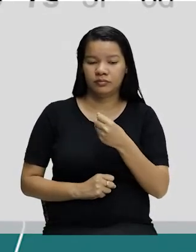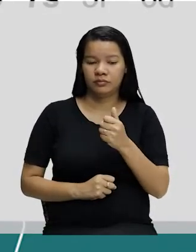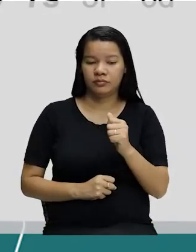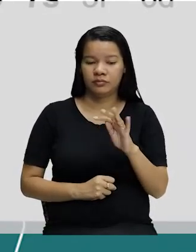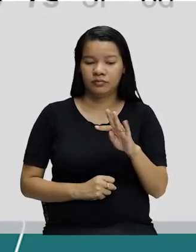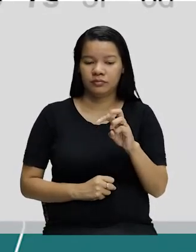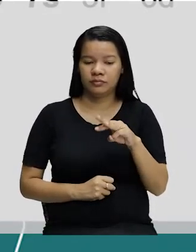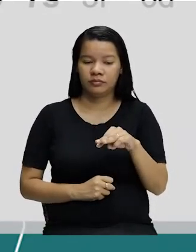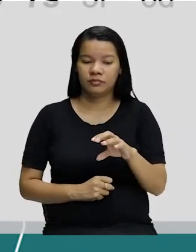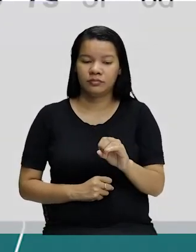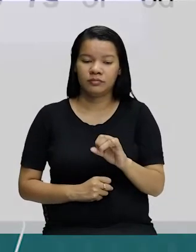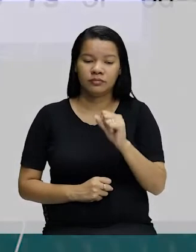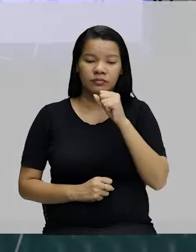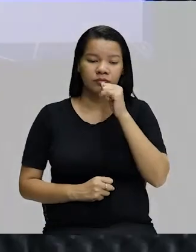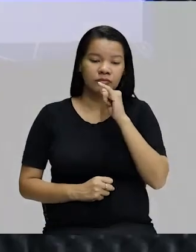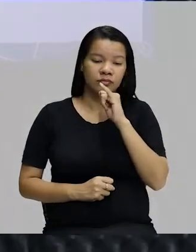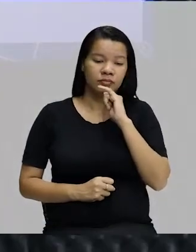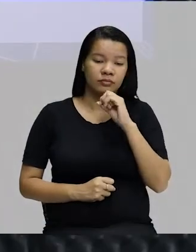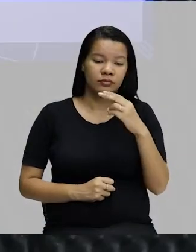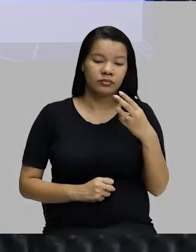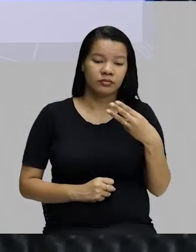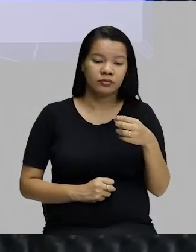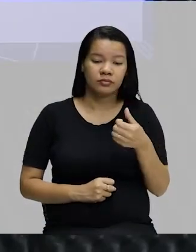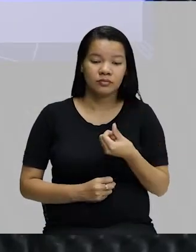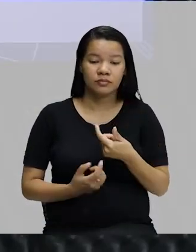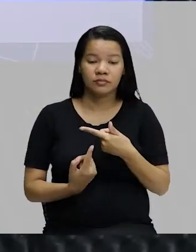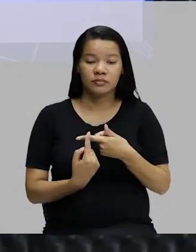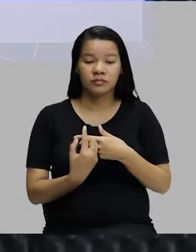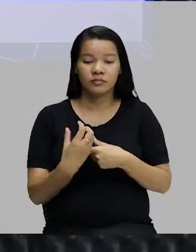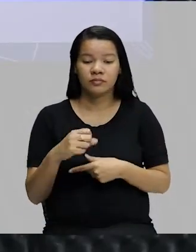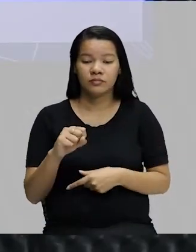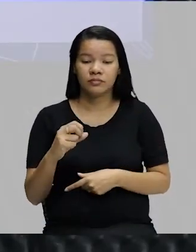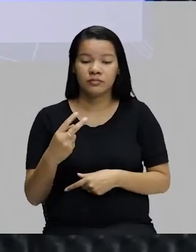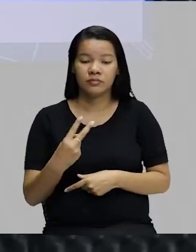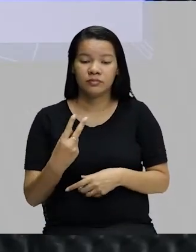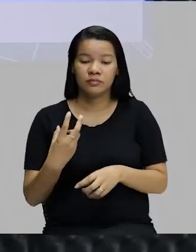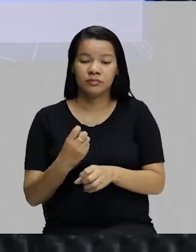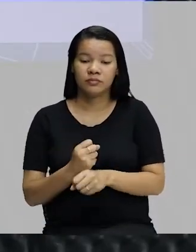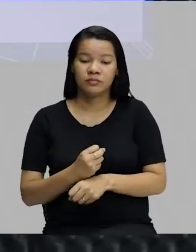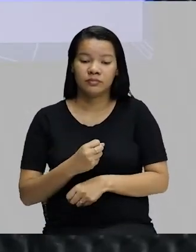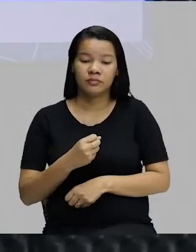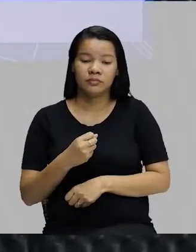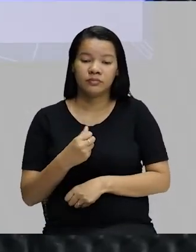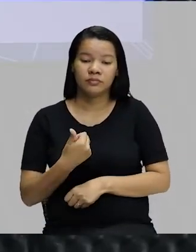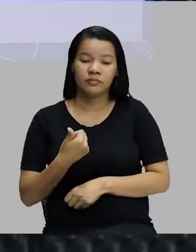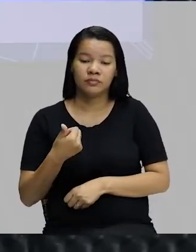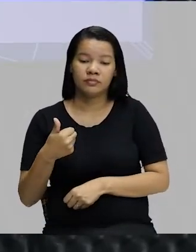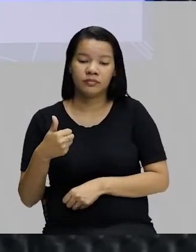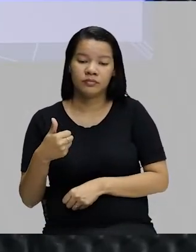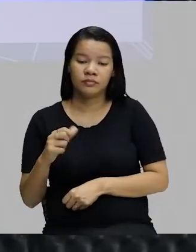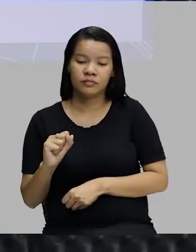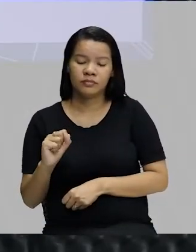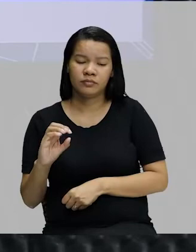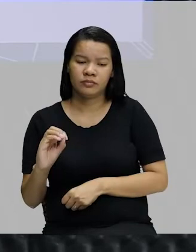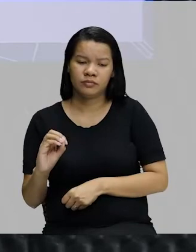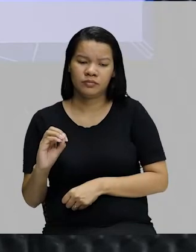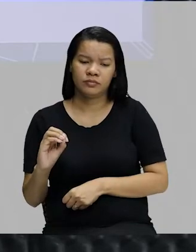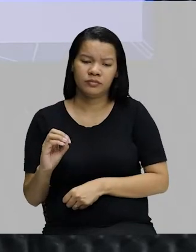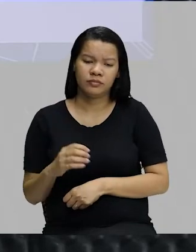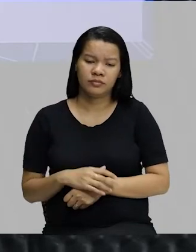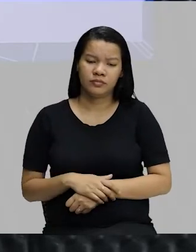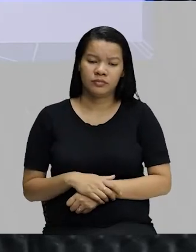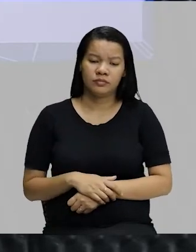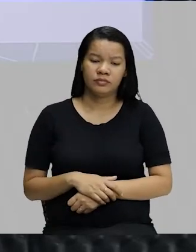mais 82, 108. E somando as massas, ó, 86 mais